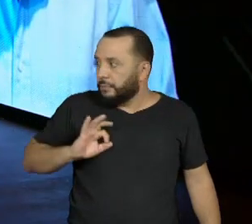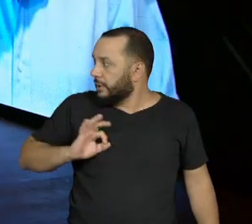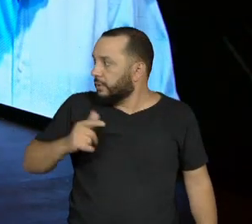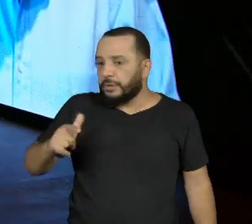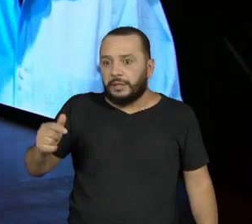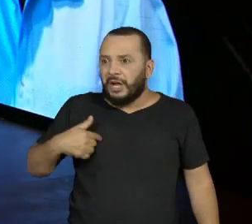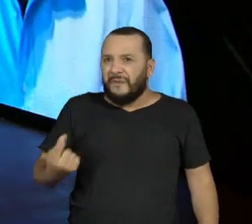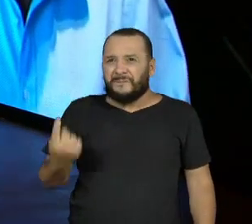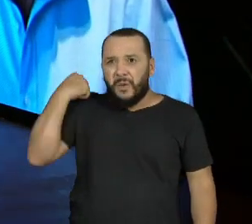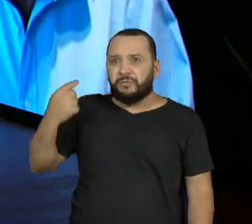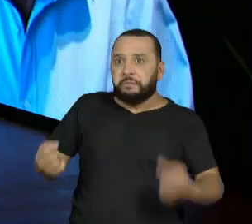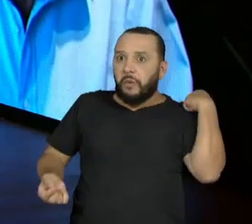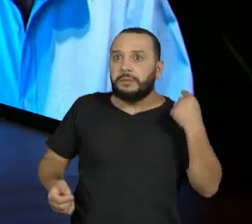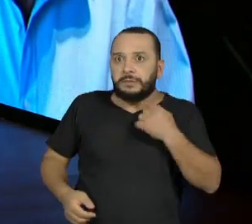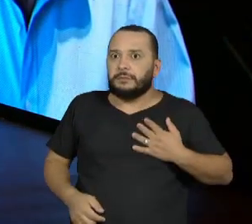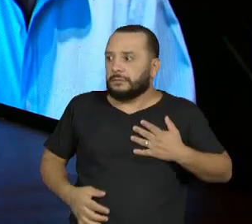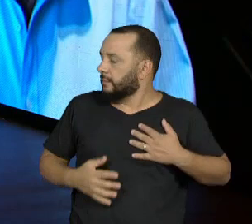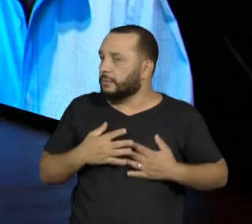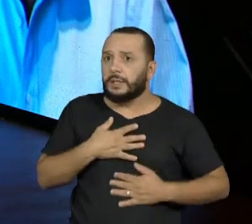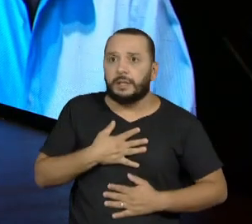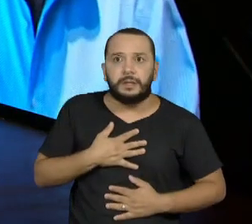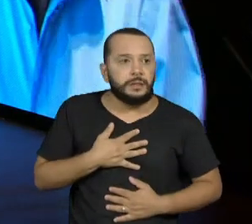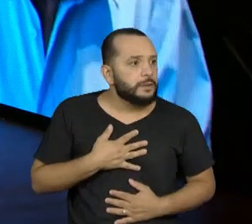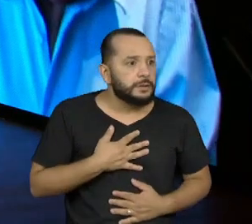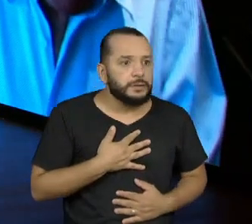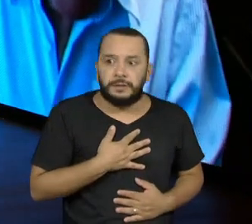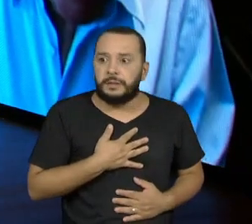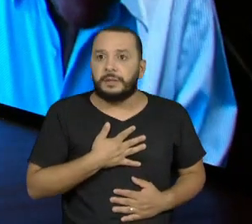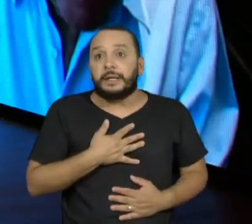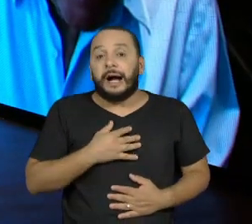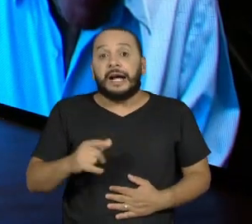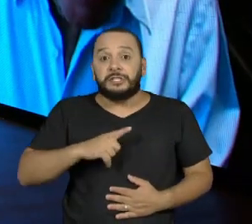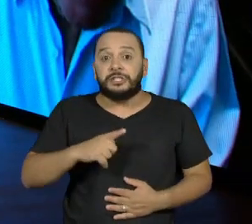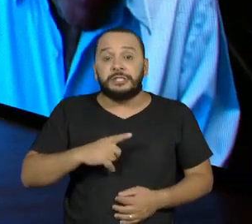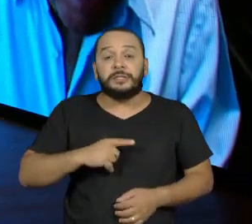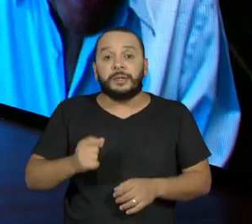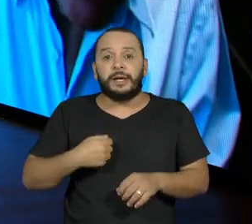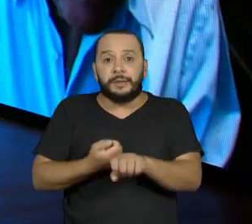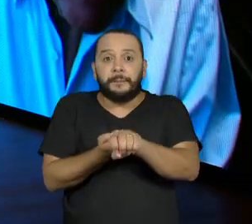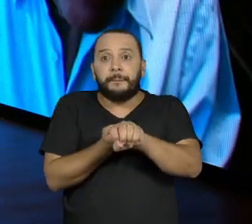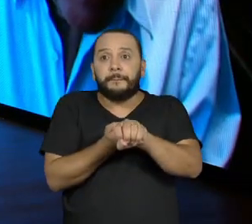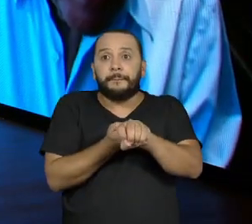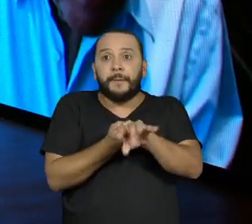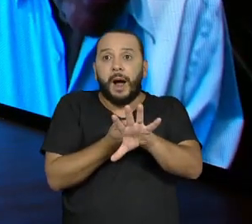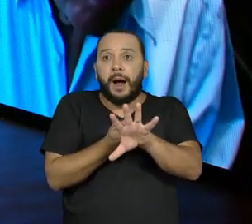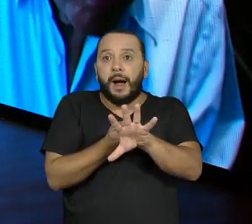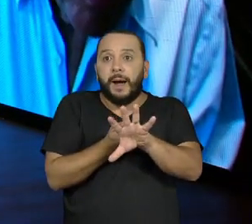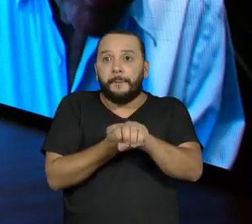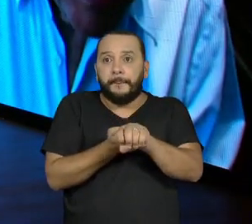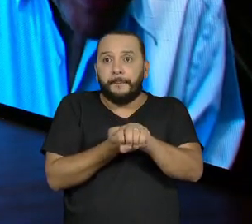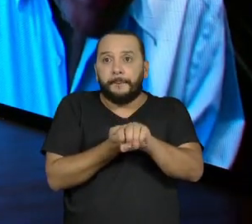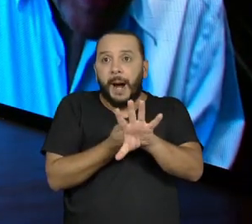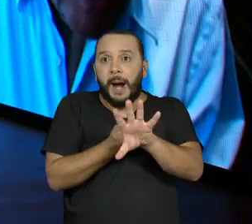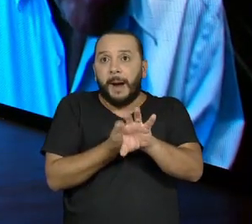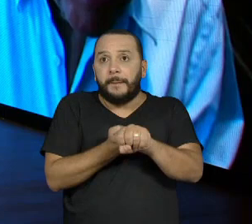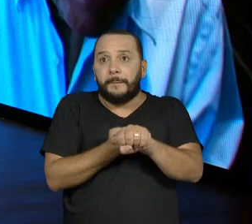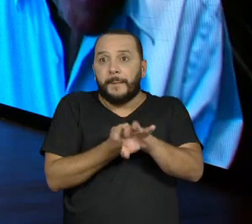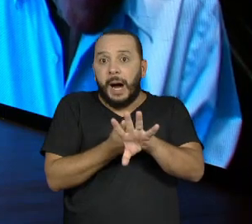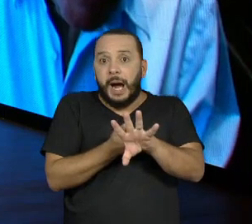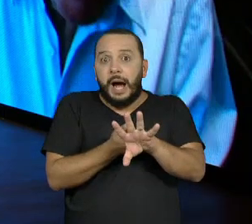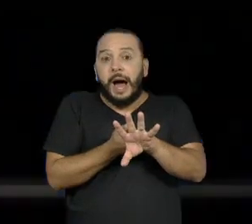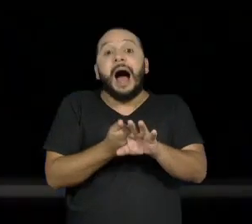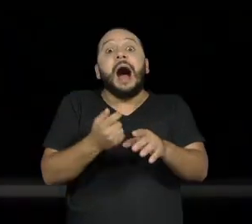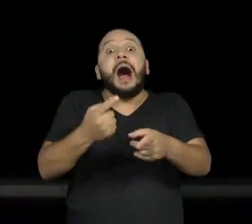perto. Daí eu reparei, eu estava com uma lanterna acesa no bolso de trás da